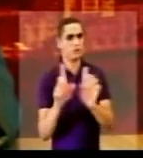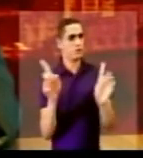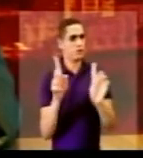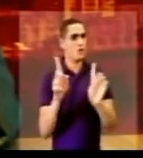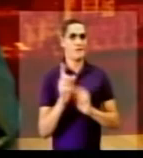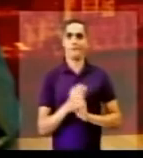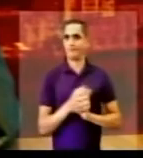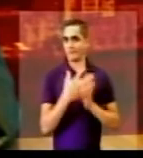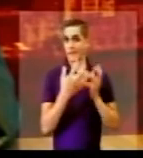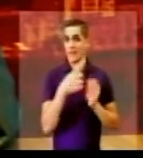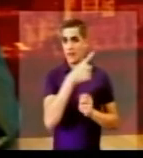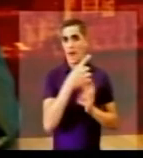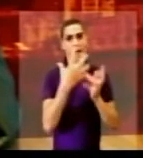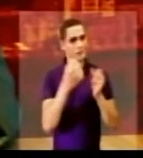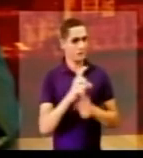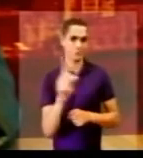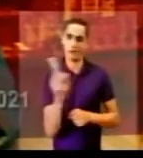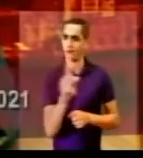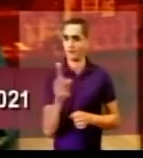Tentaram.